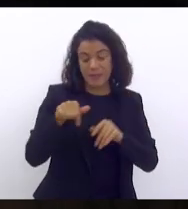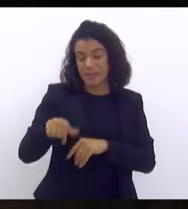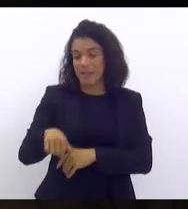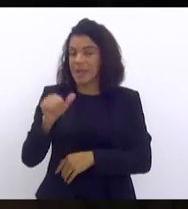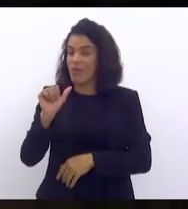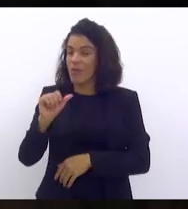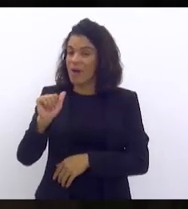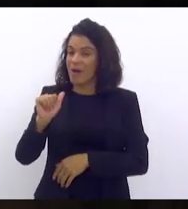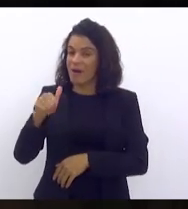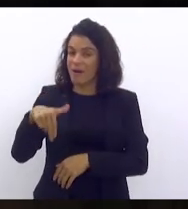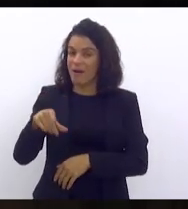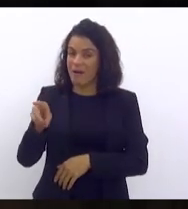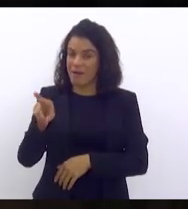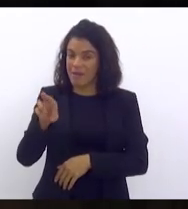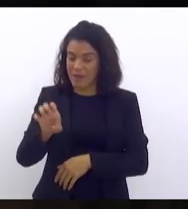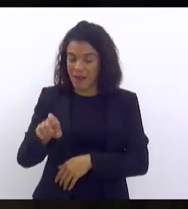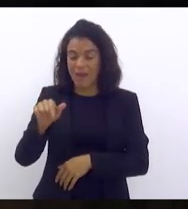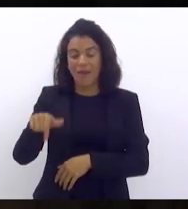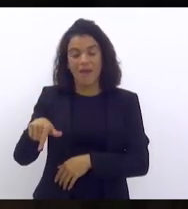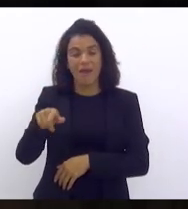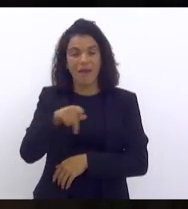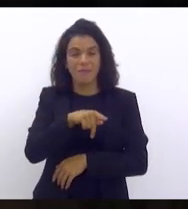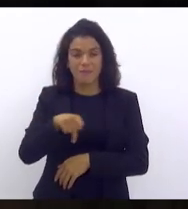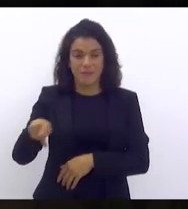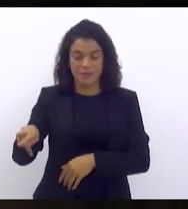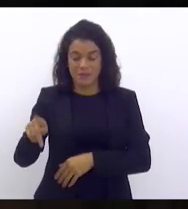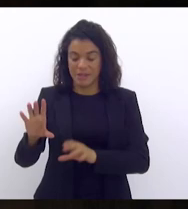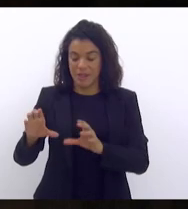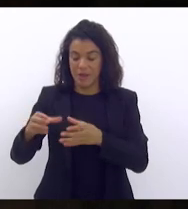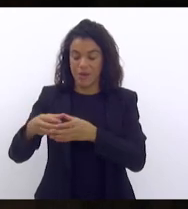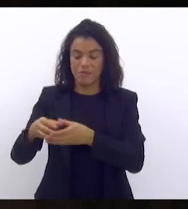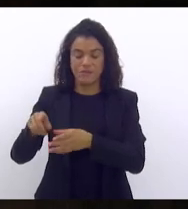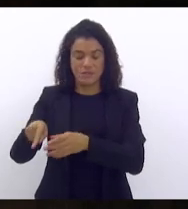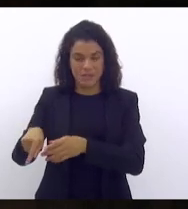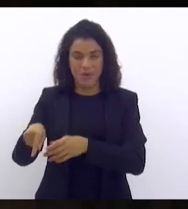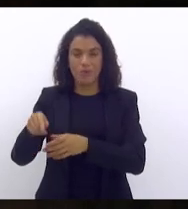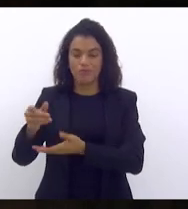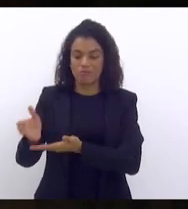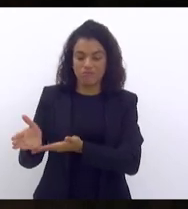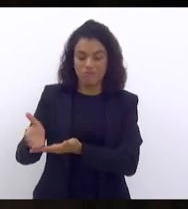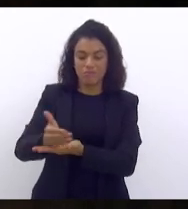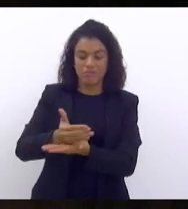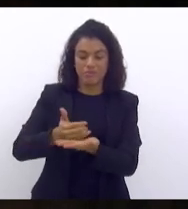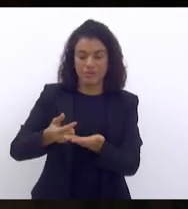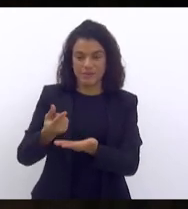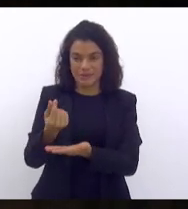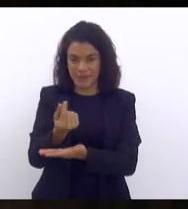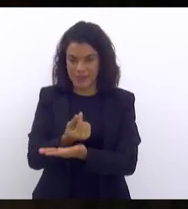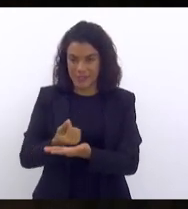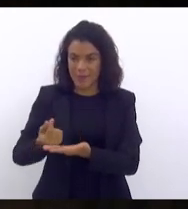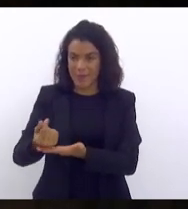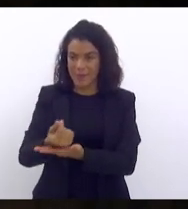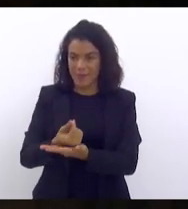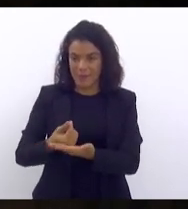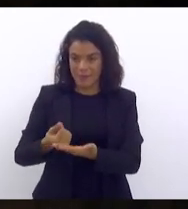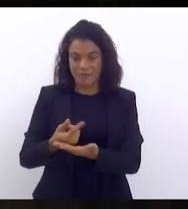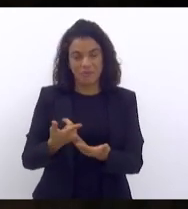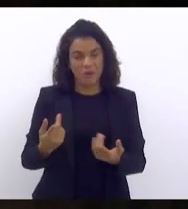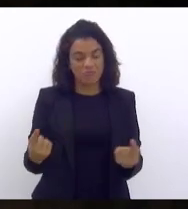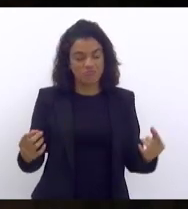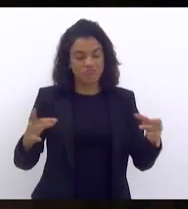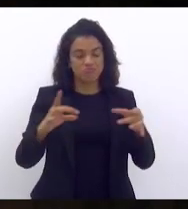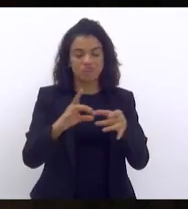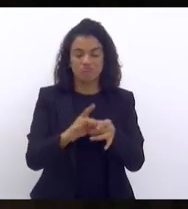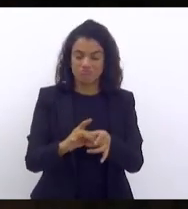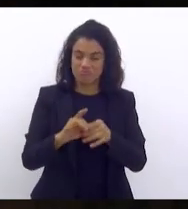permitido, no caso, o Mink, fazer essa audiência pública aqui, e, no caso, André Correia, por estar presente aqui, atendendo prontamente